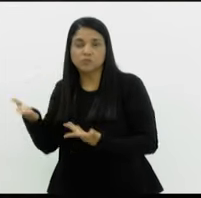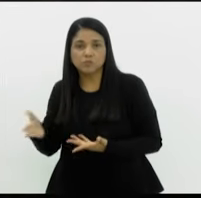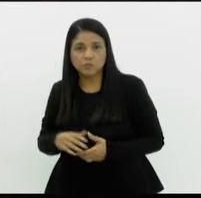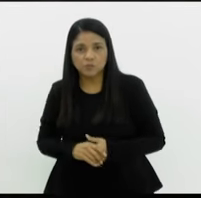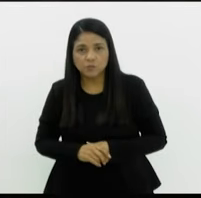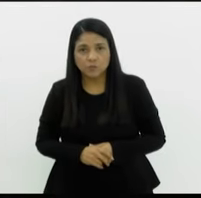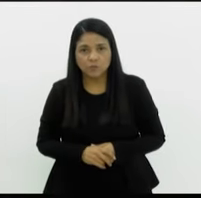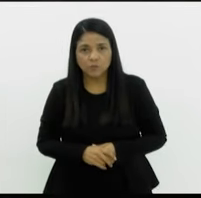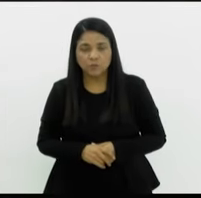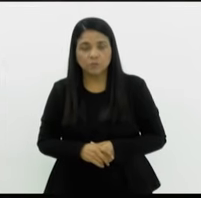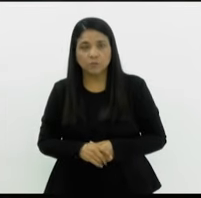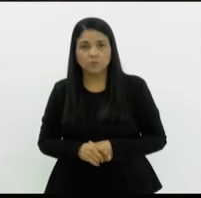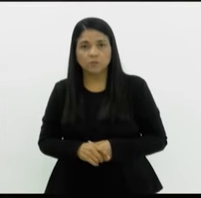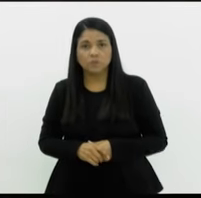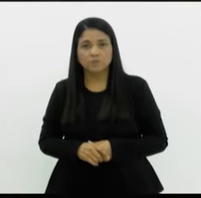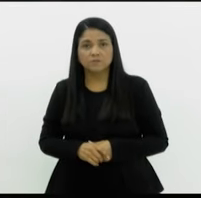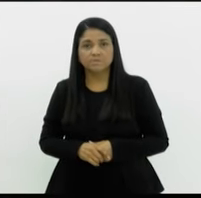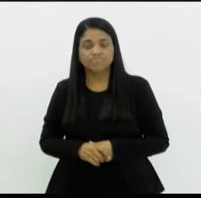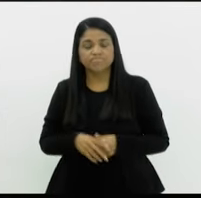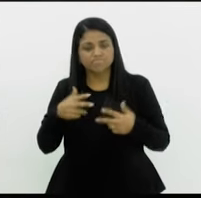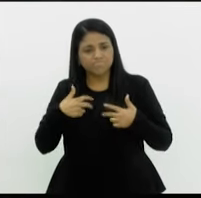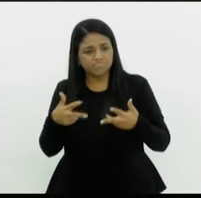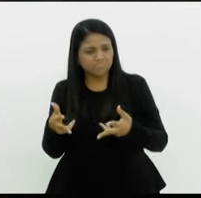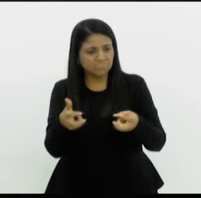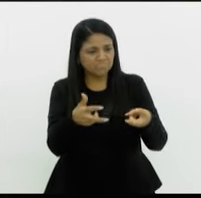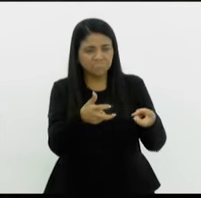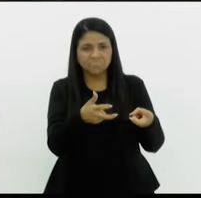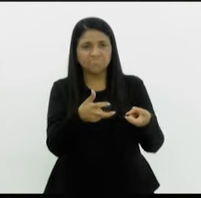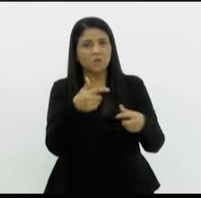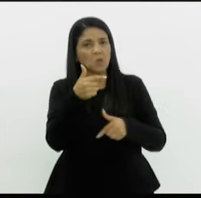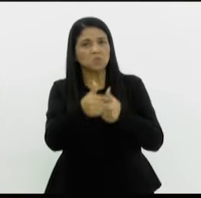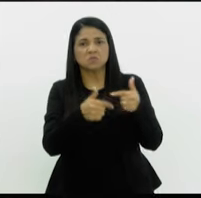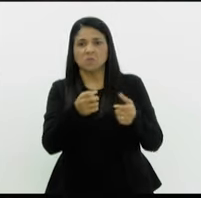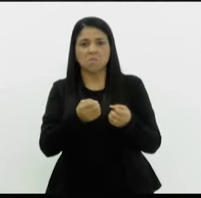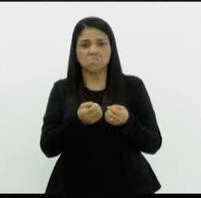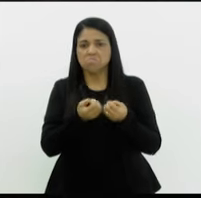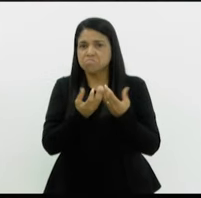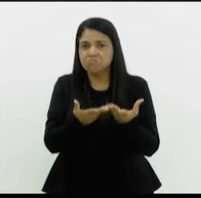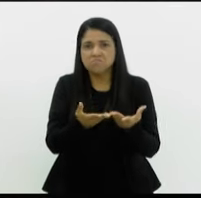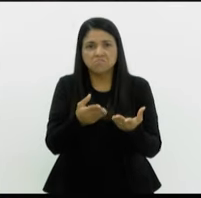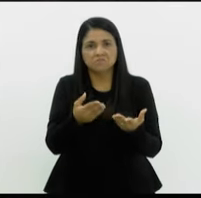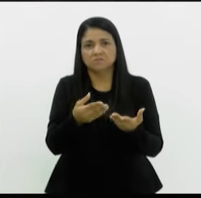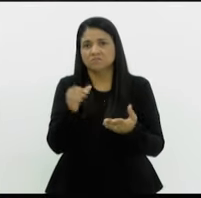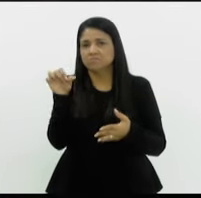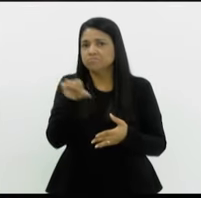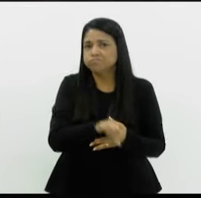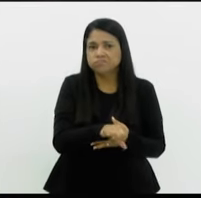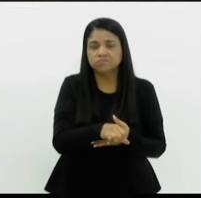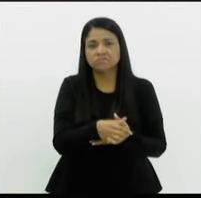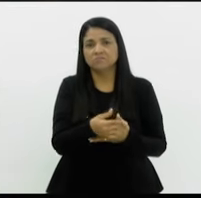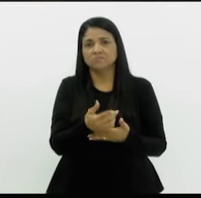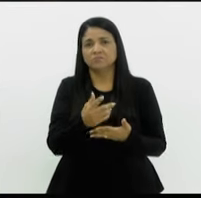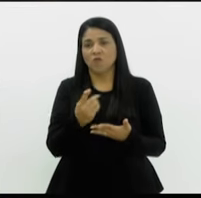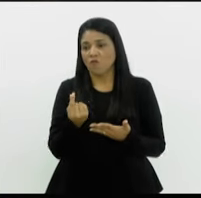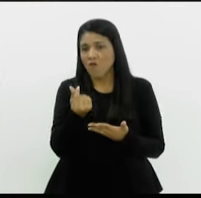parasse. Então nós estamos vendo um serviço que não está sendo bem prestado pelo valor cobrado.